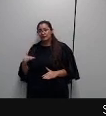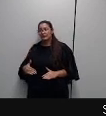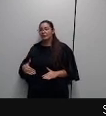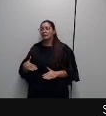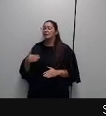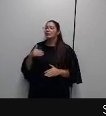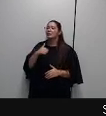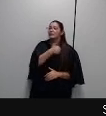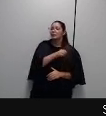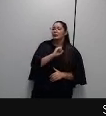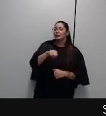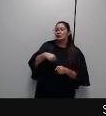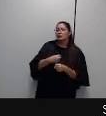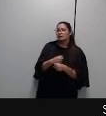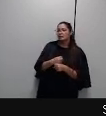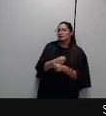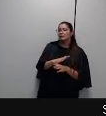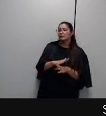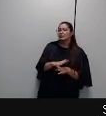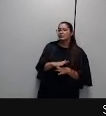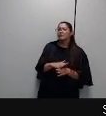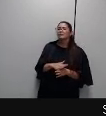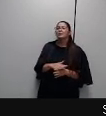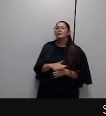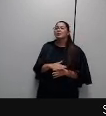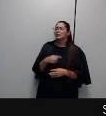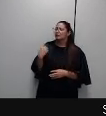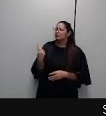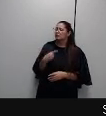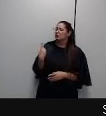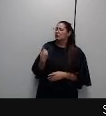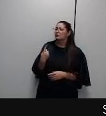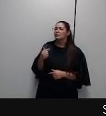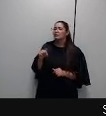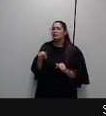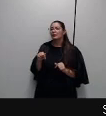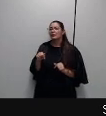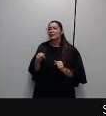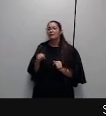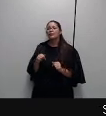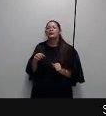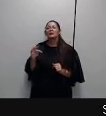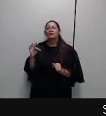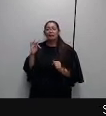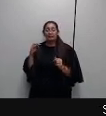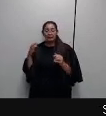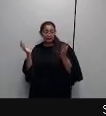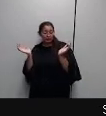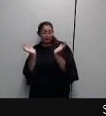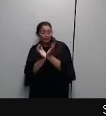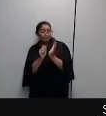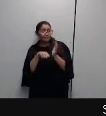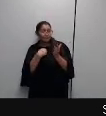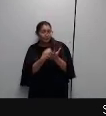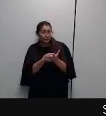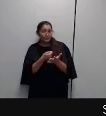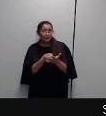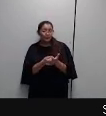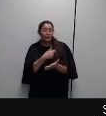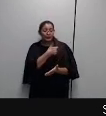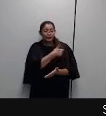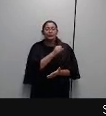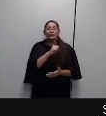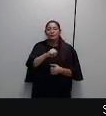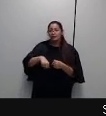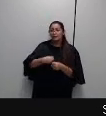prescrição cinco e nós aqui da no caso da terra cabe estamos mantendo a prescrição em 10 anos no tênis